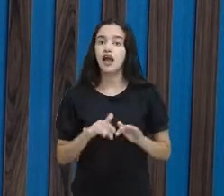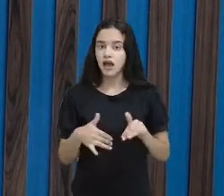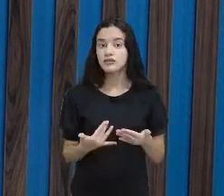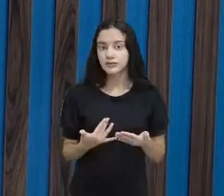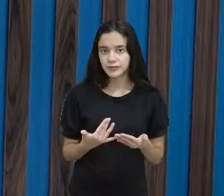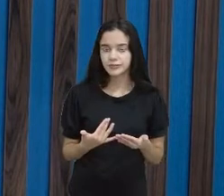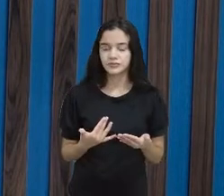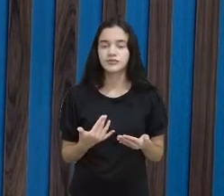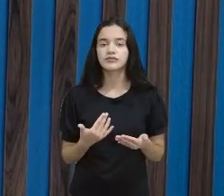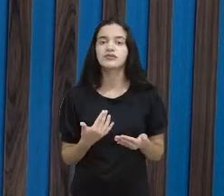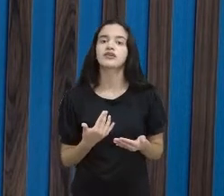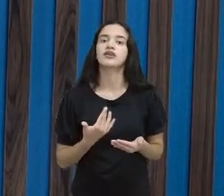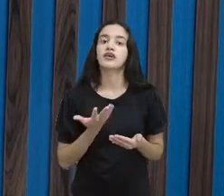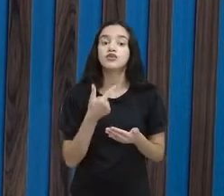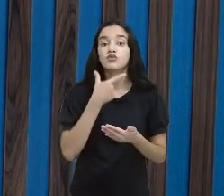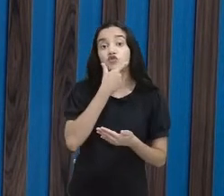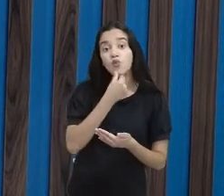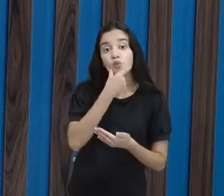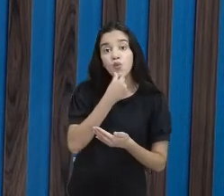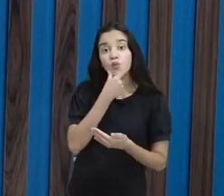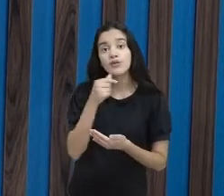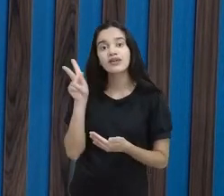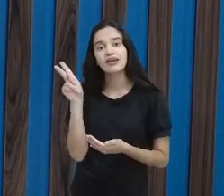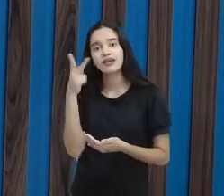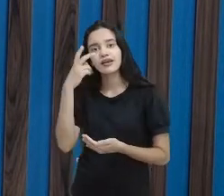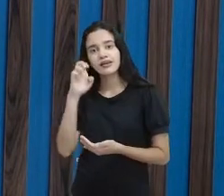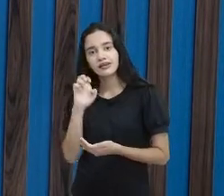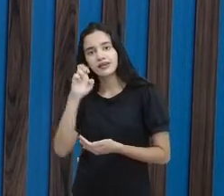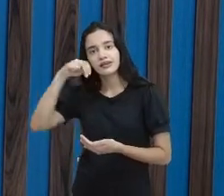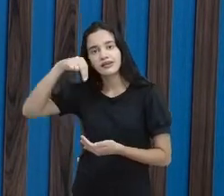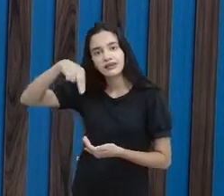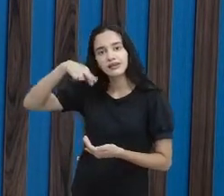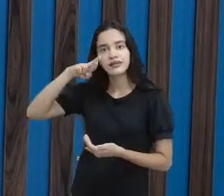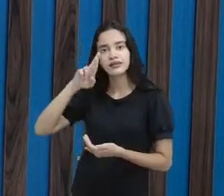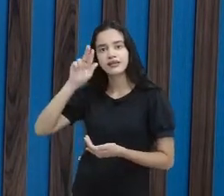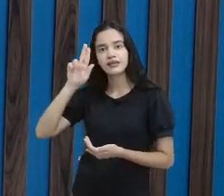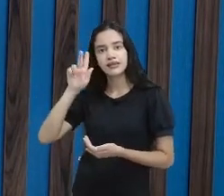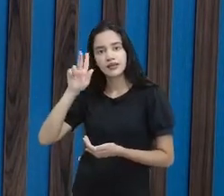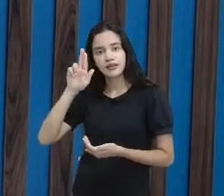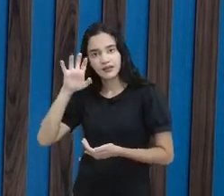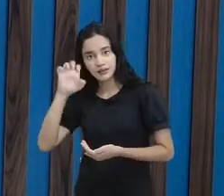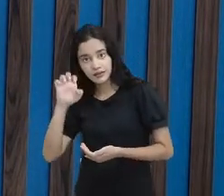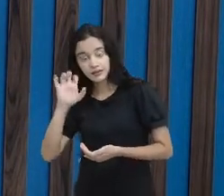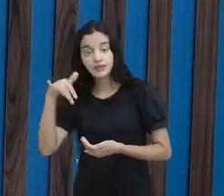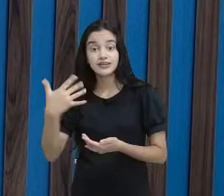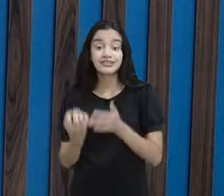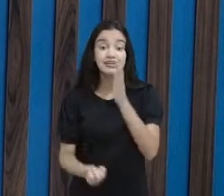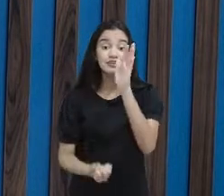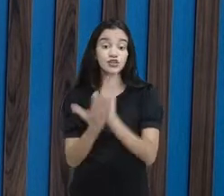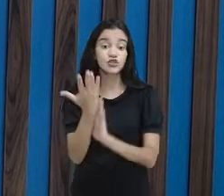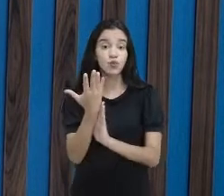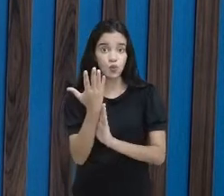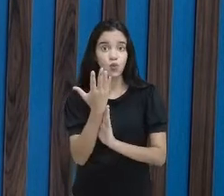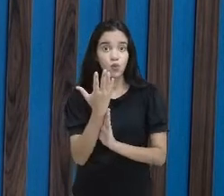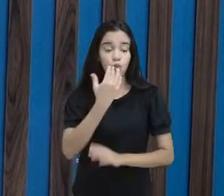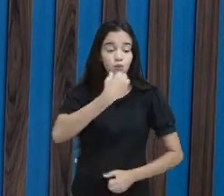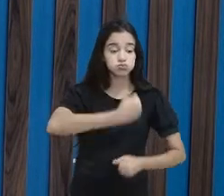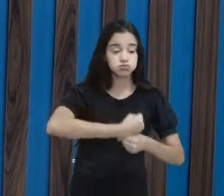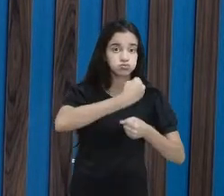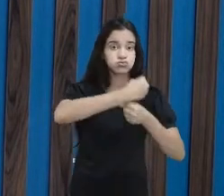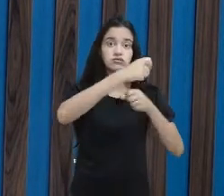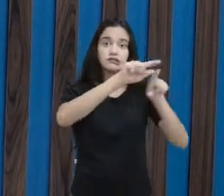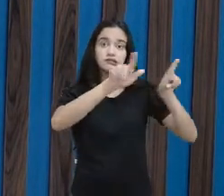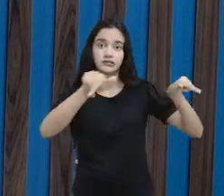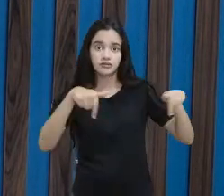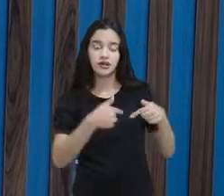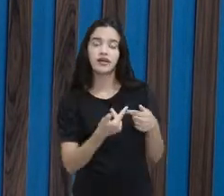foi esse cara aí que criou, né, essa quadra e que deu origem aí a ela.